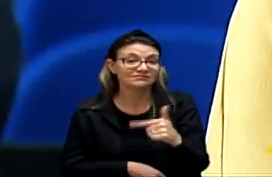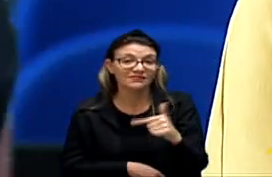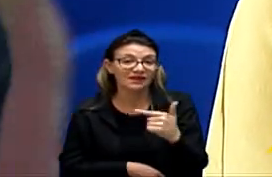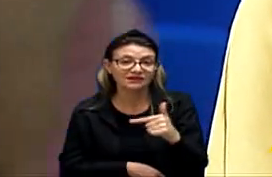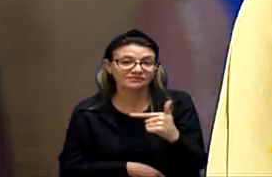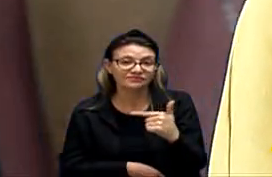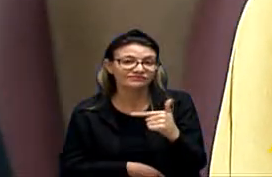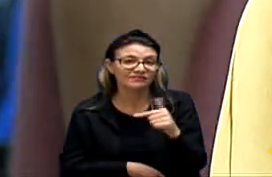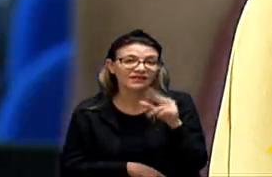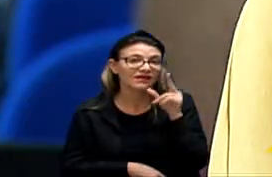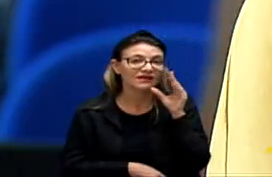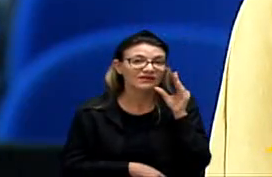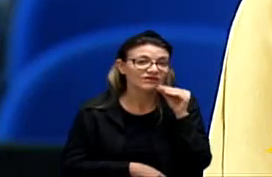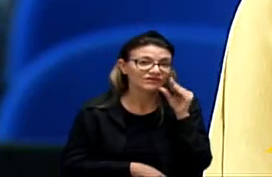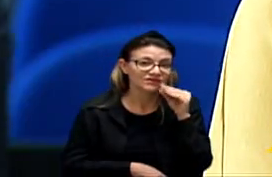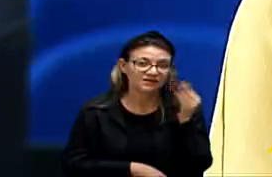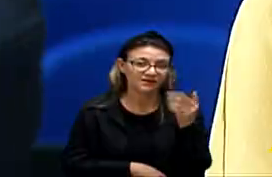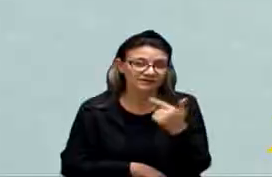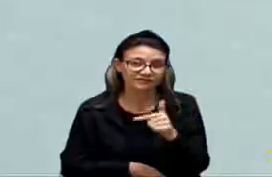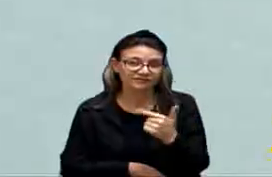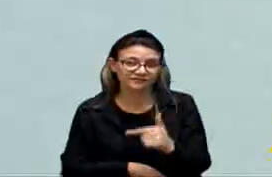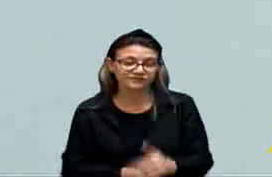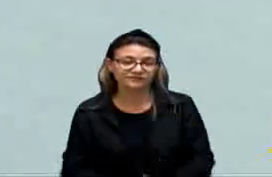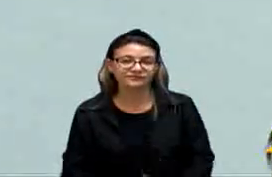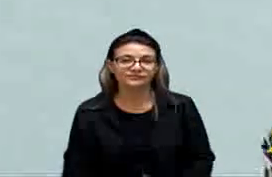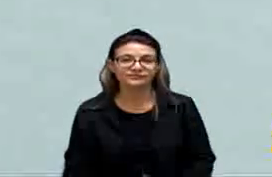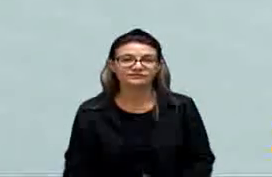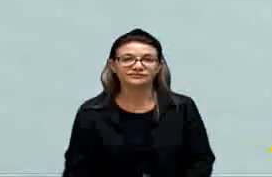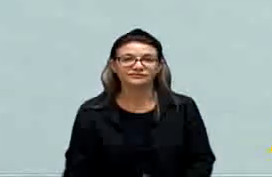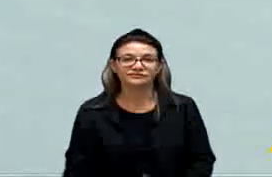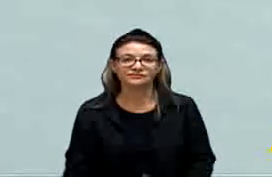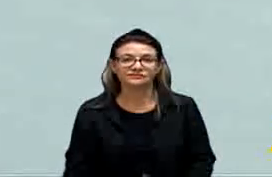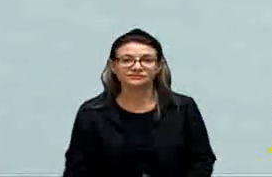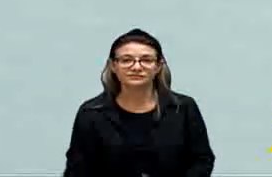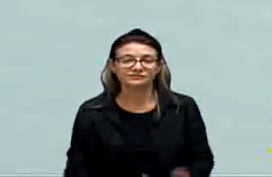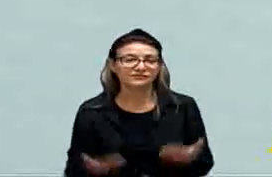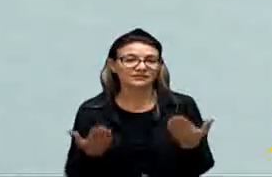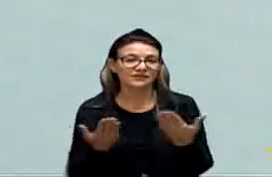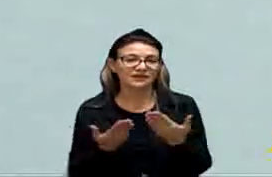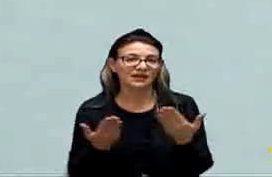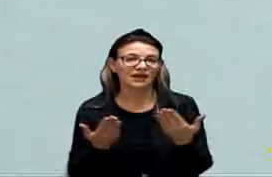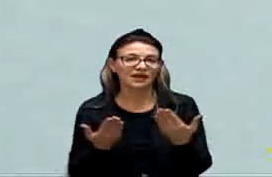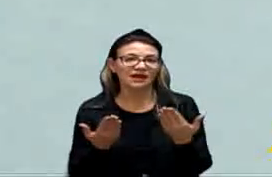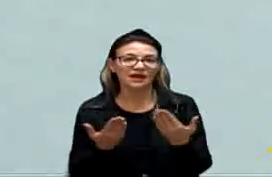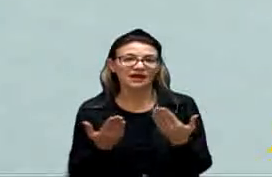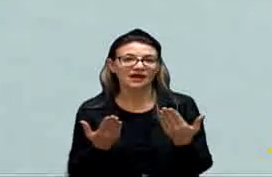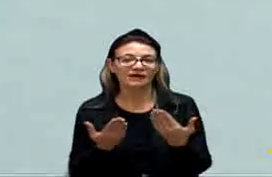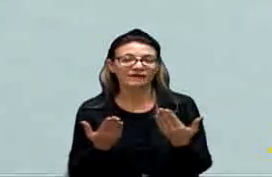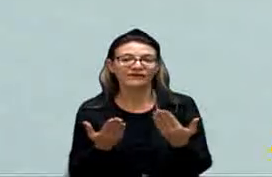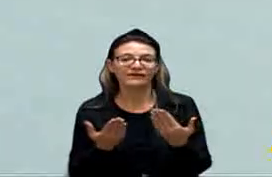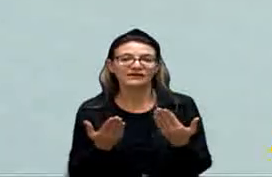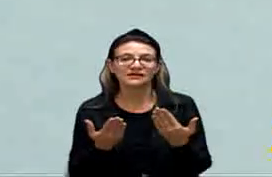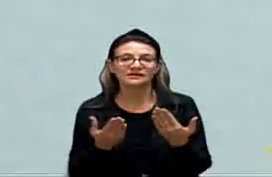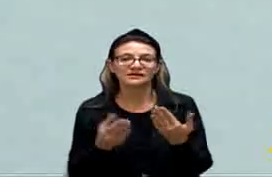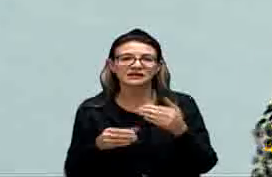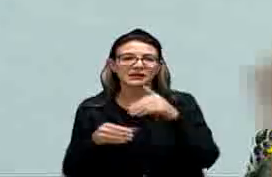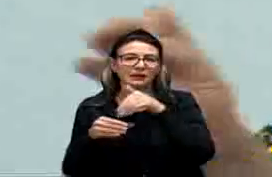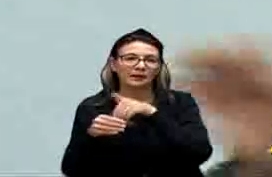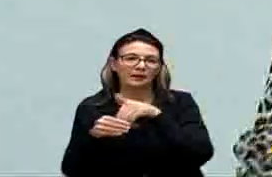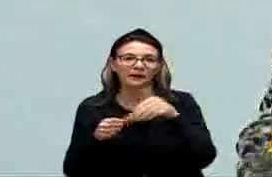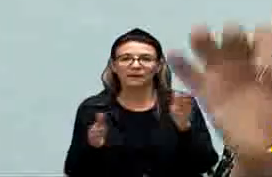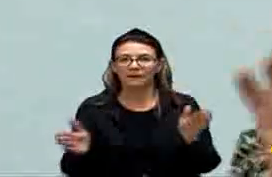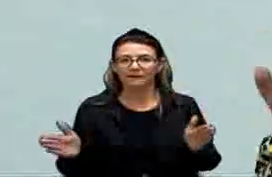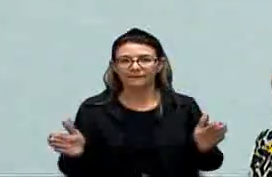servidor já passou o período eleitoral não precisa se ficar ficar se fazendo aí como muitas vezes a